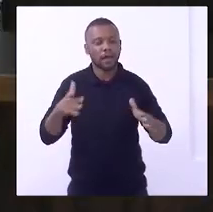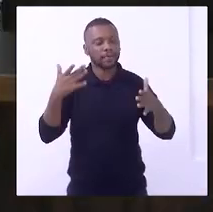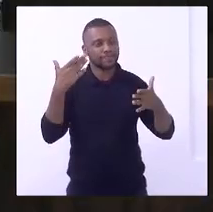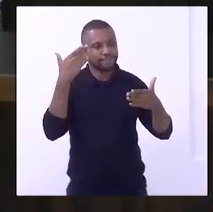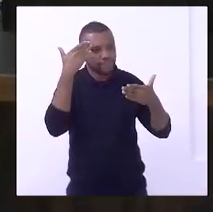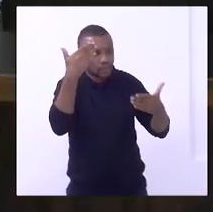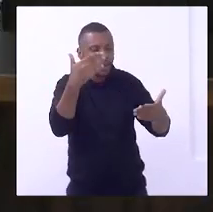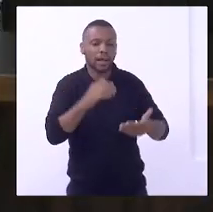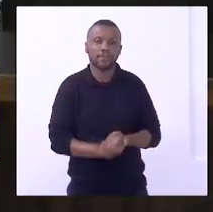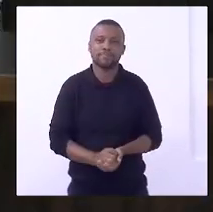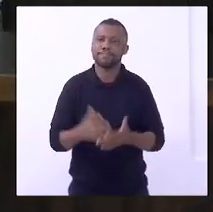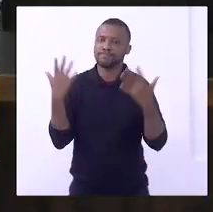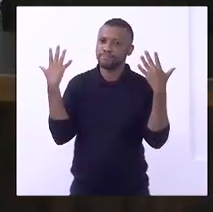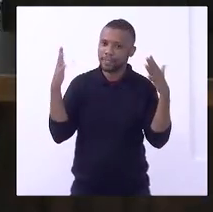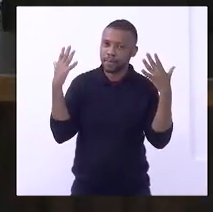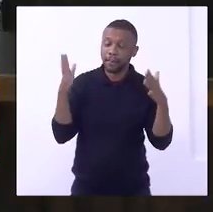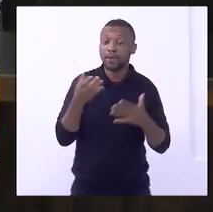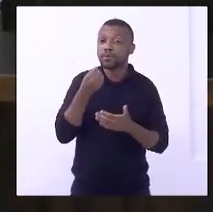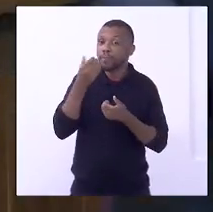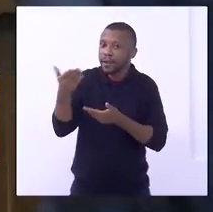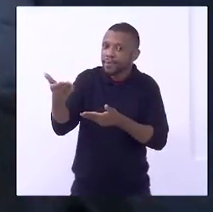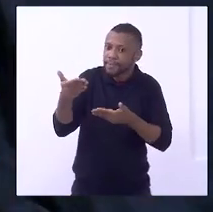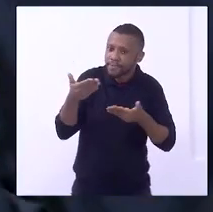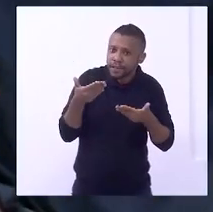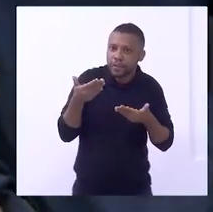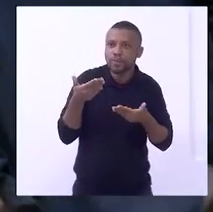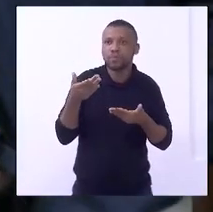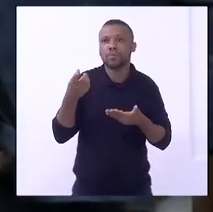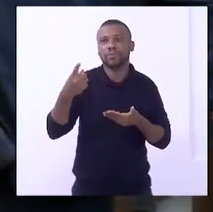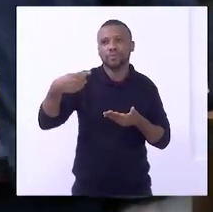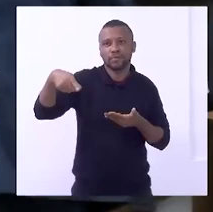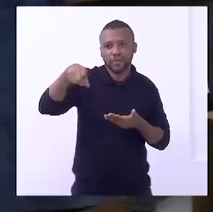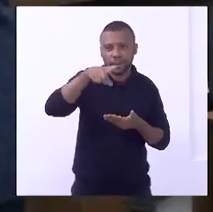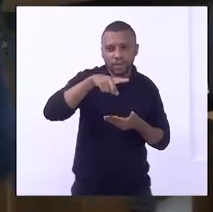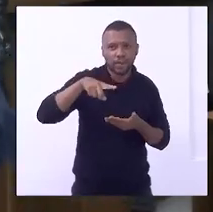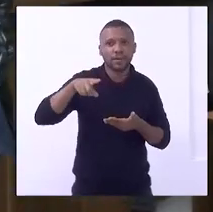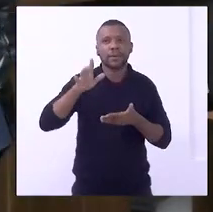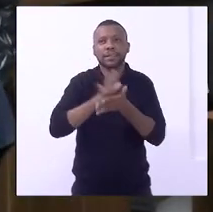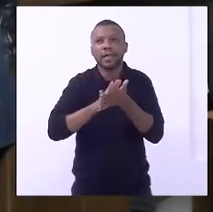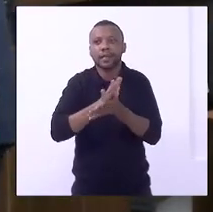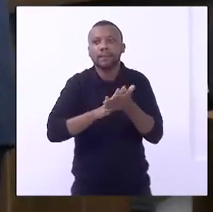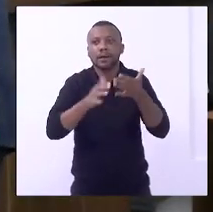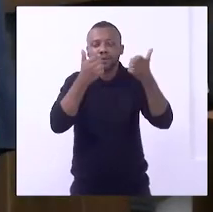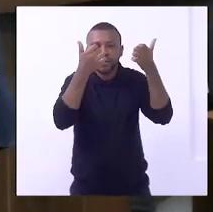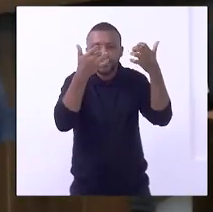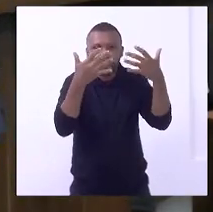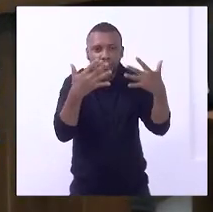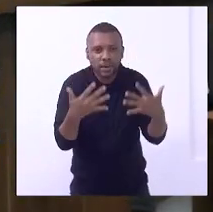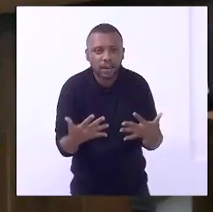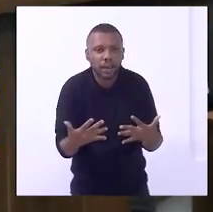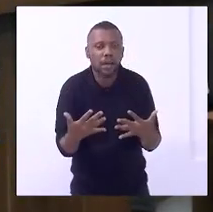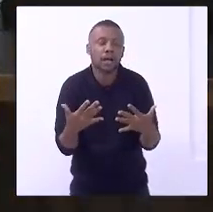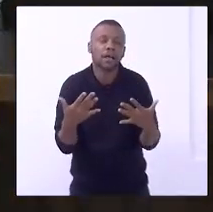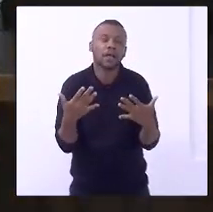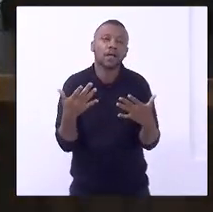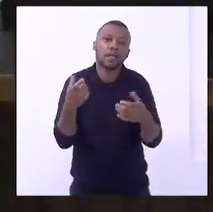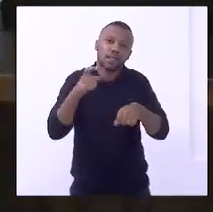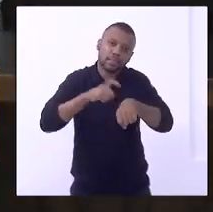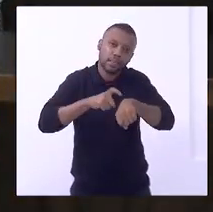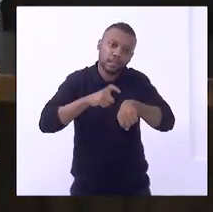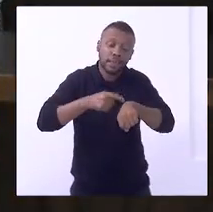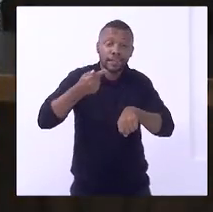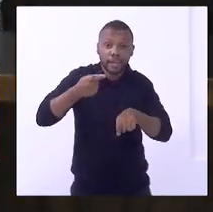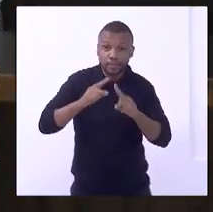Parabéns. Seja muito bem-vindo. Sejam muito bem-vindos. Nada mais havendo a tratar na sétima